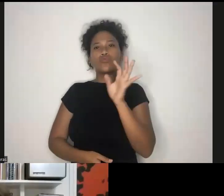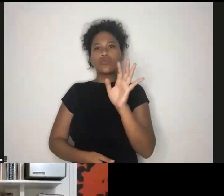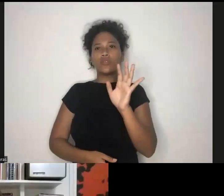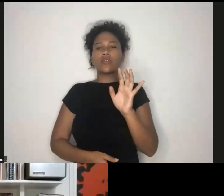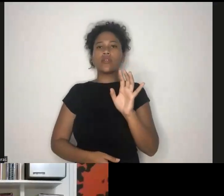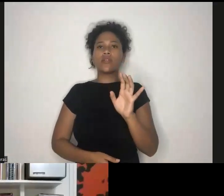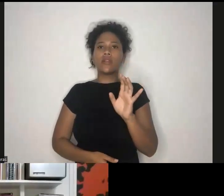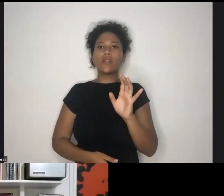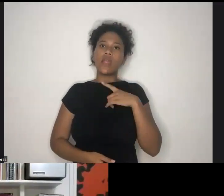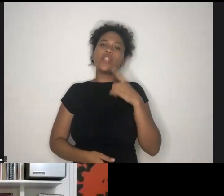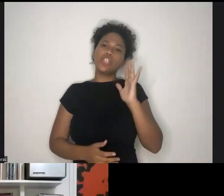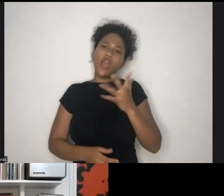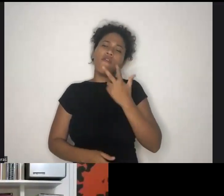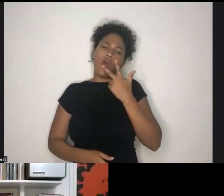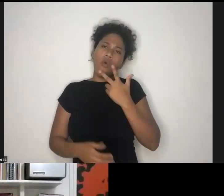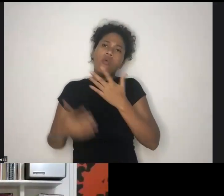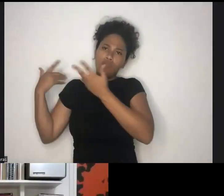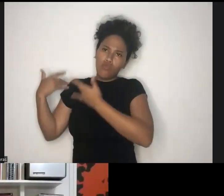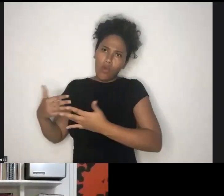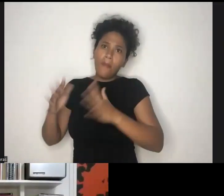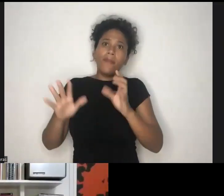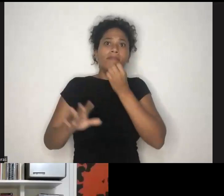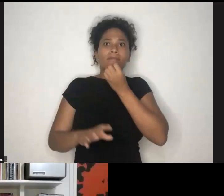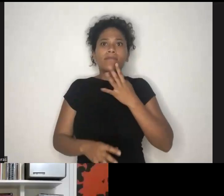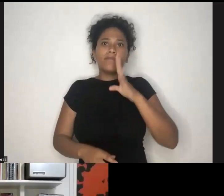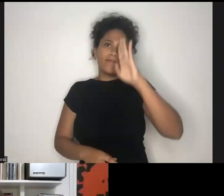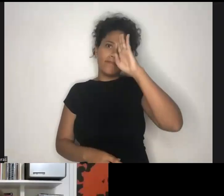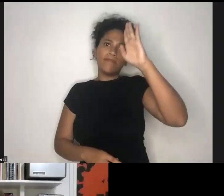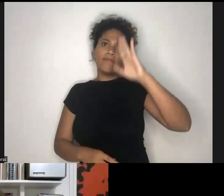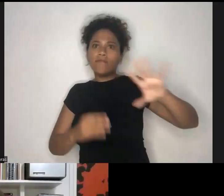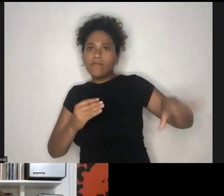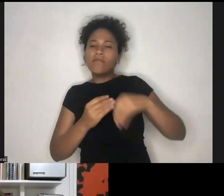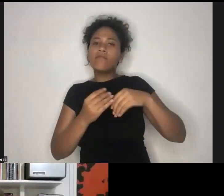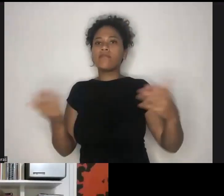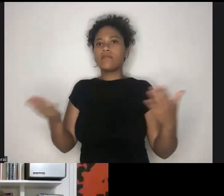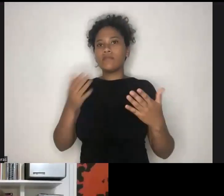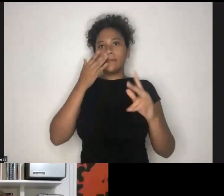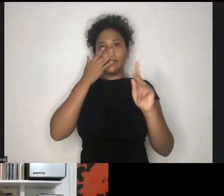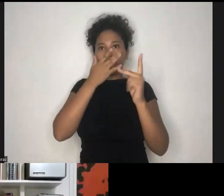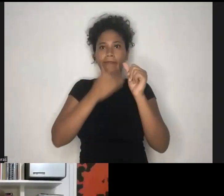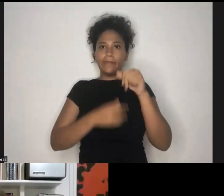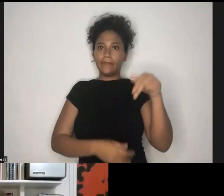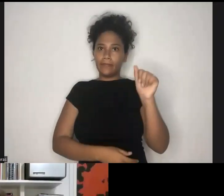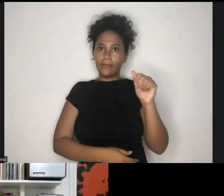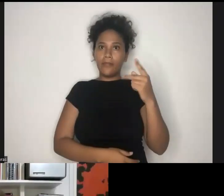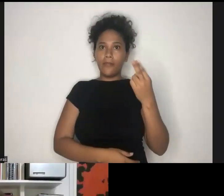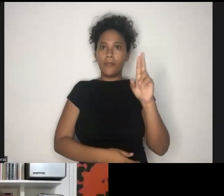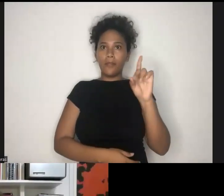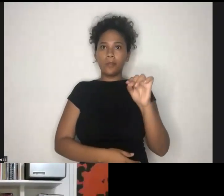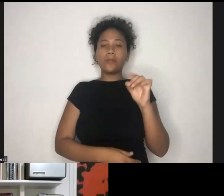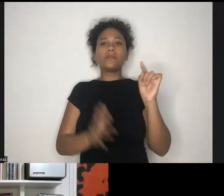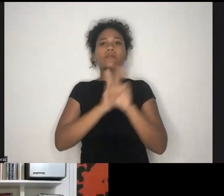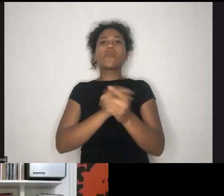tenha trazido ao longo da sua fala pontos nesse sentido mas a Hanna Prado pergunta como você